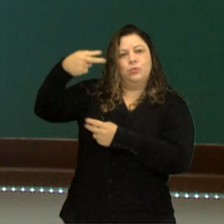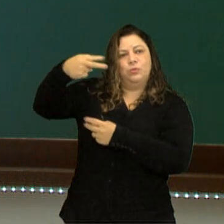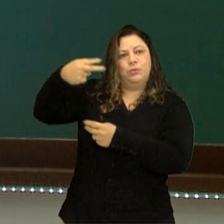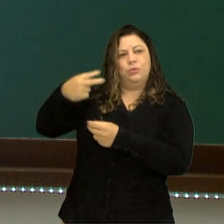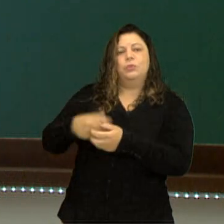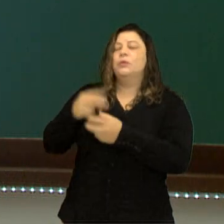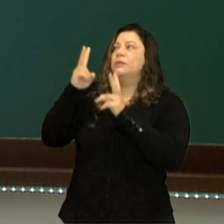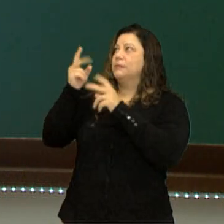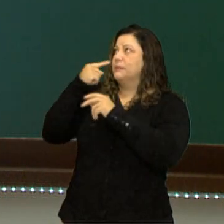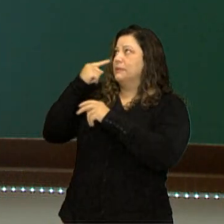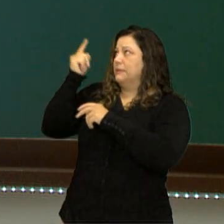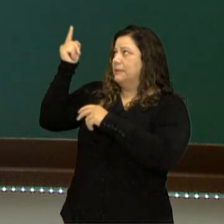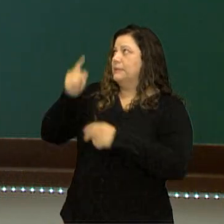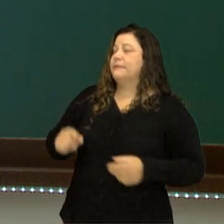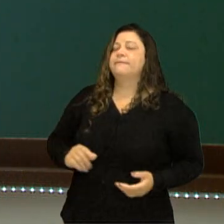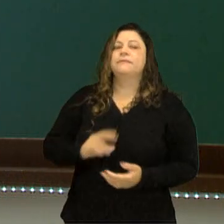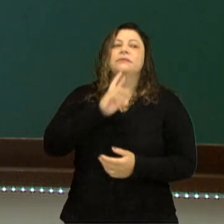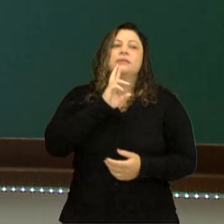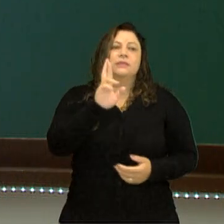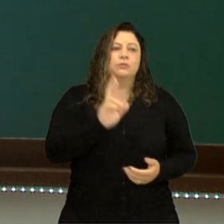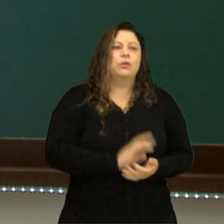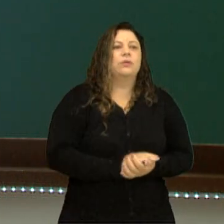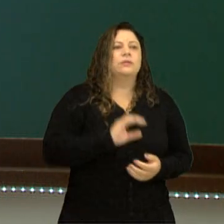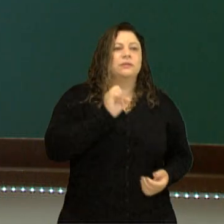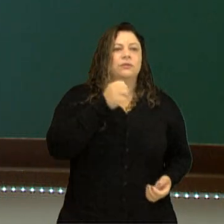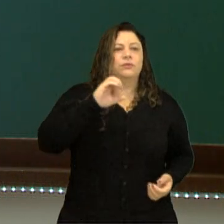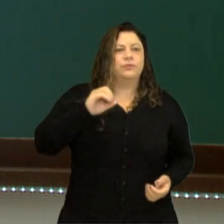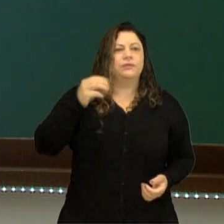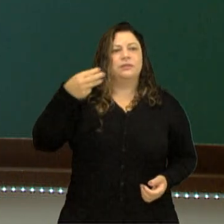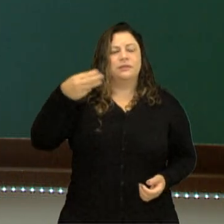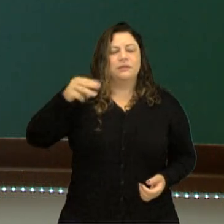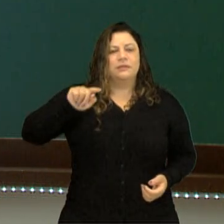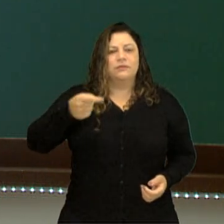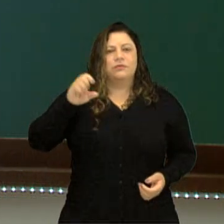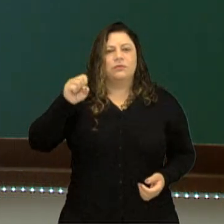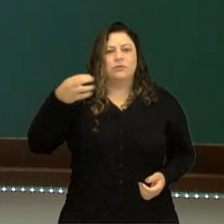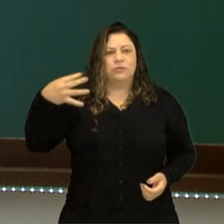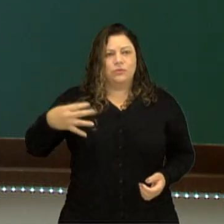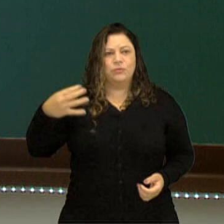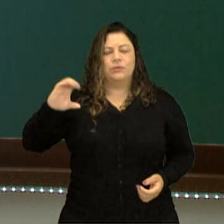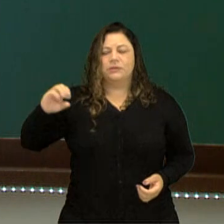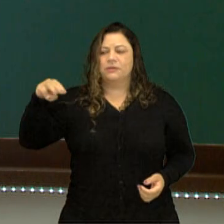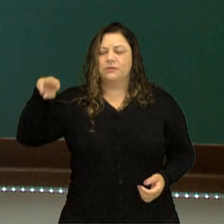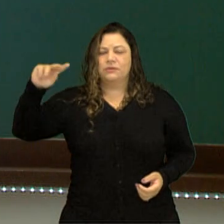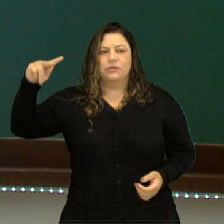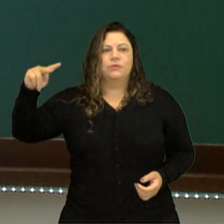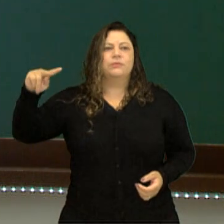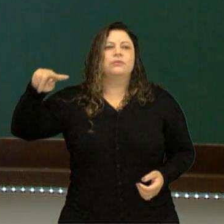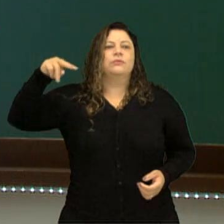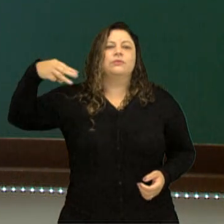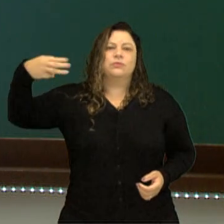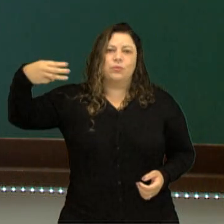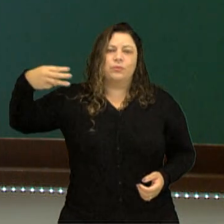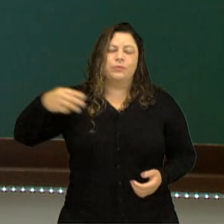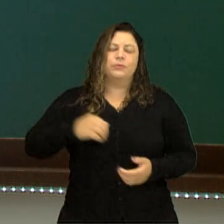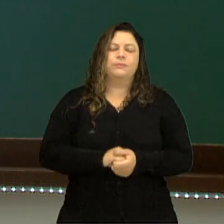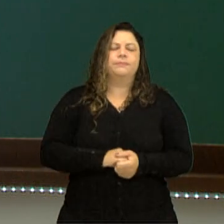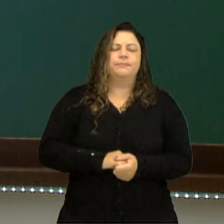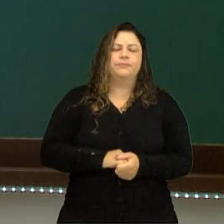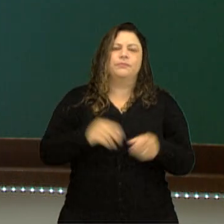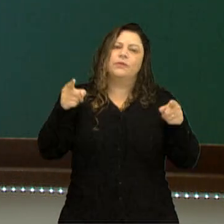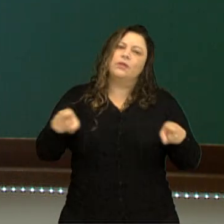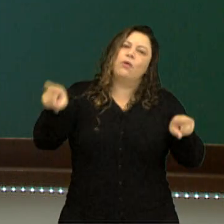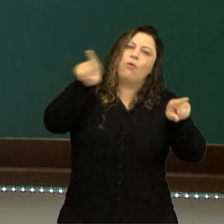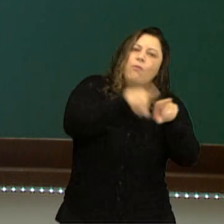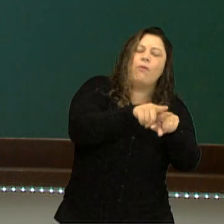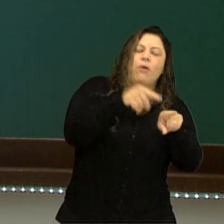803,84 centímetros cúbicos. Agora, nós temos o volume, que é o mesmo volume do 1, e a gente volta àquela expressão que nós estávamos